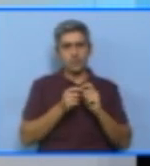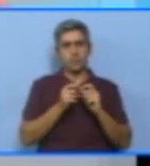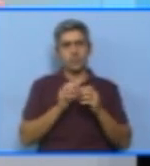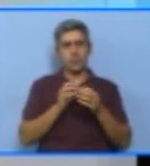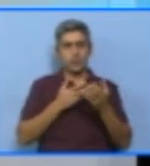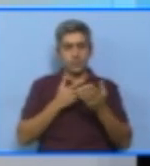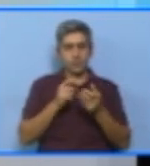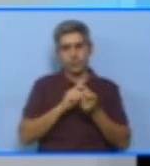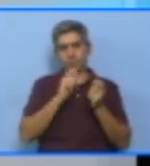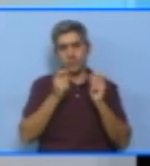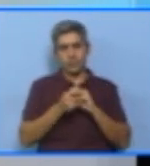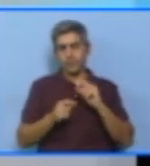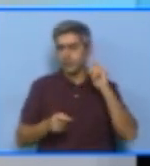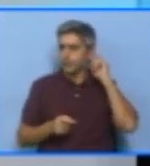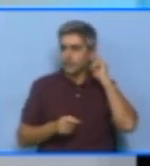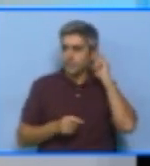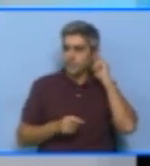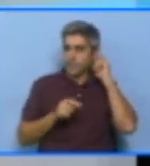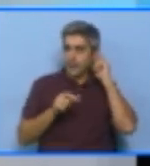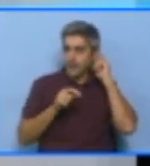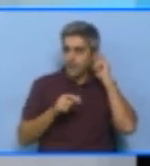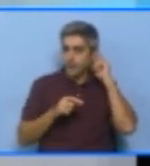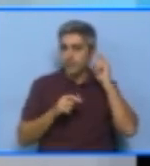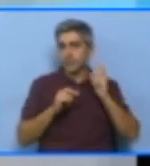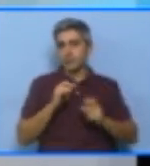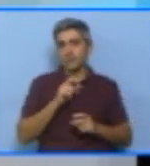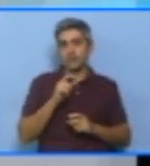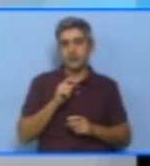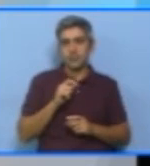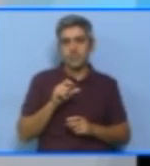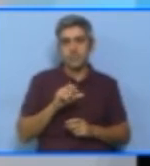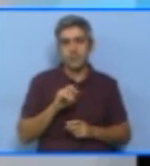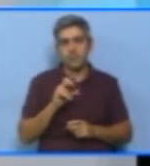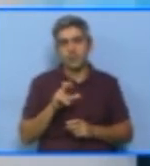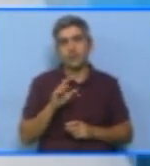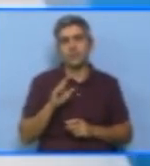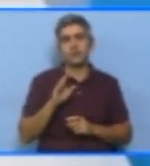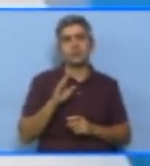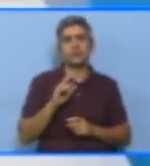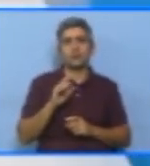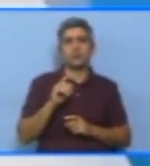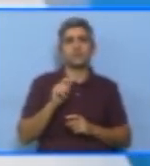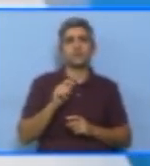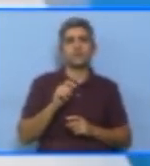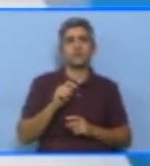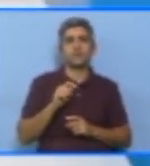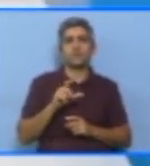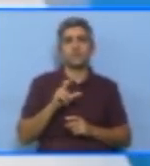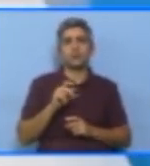relação. E aqui, o que Ezequiel, já Jeremias o tinha feito, só para enquadrar, mas Ezequiel é o